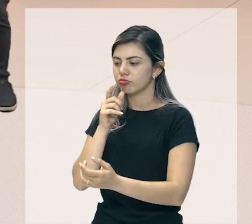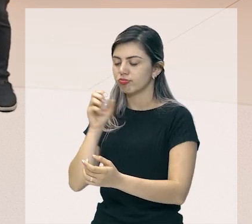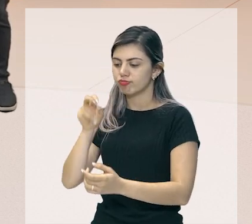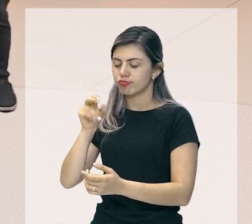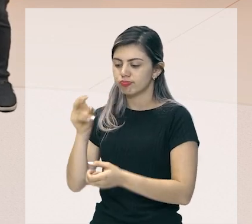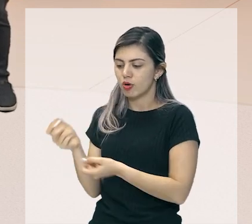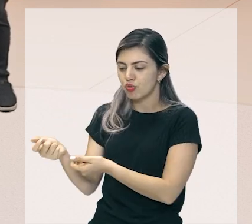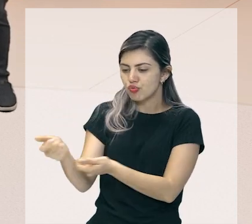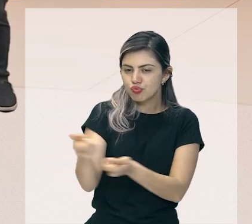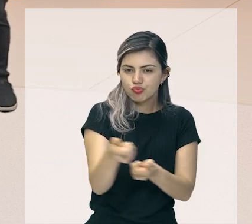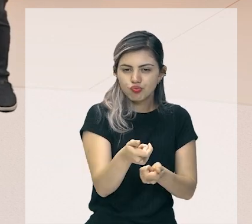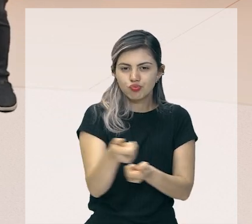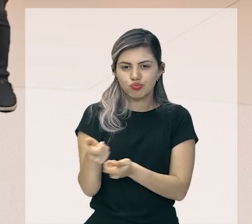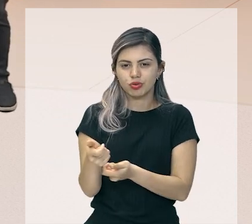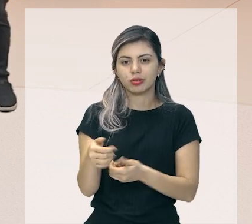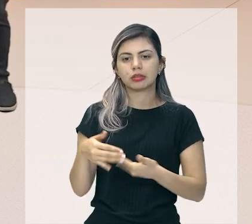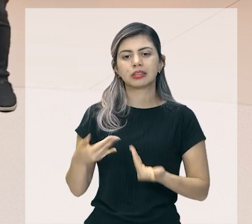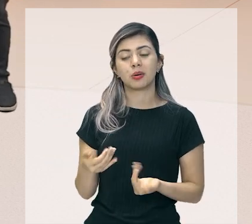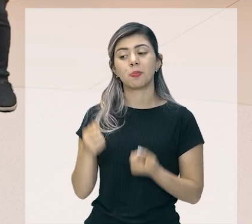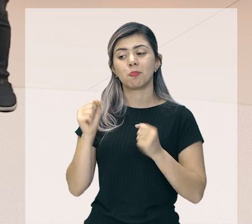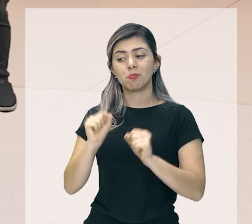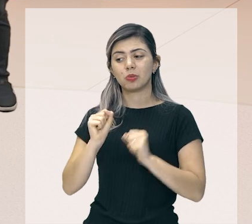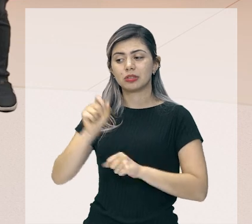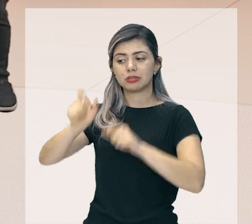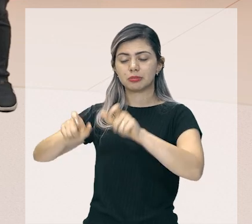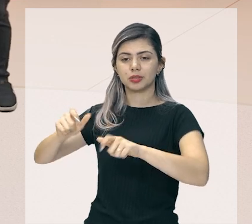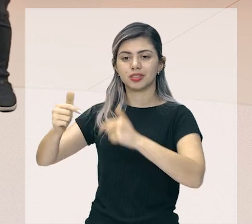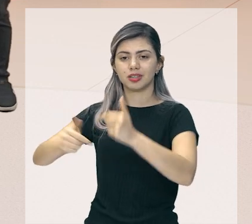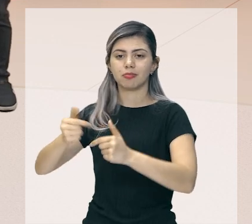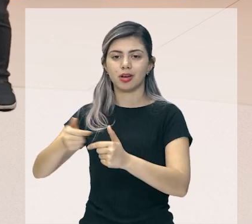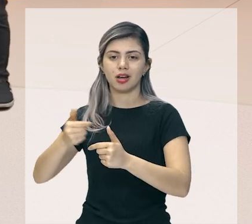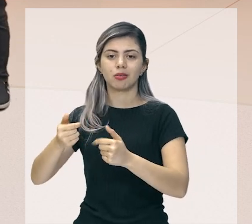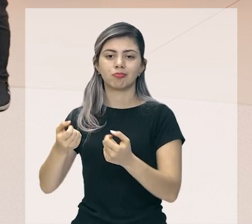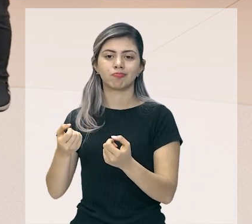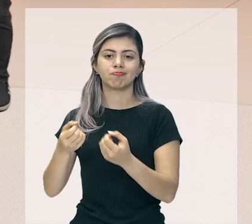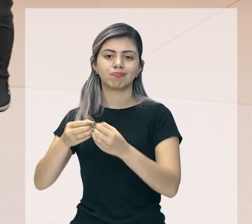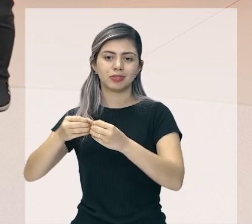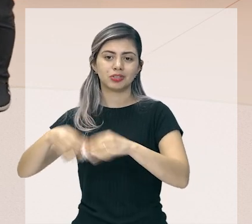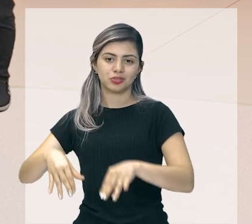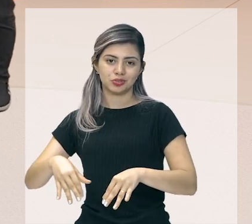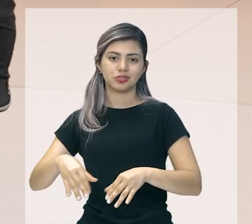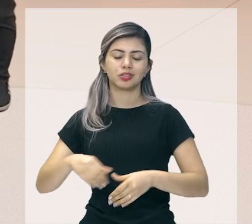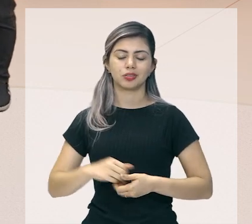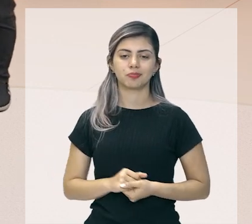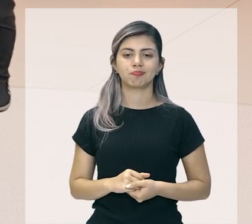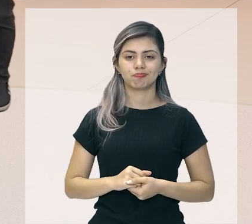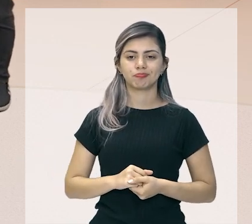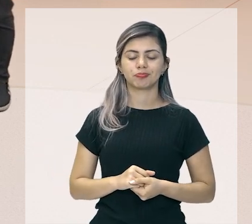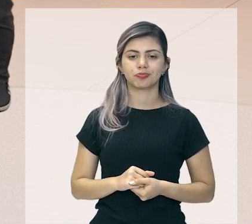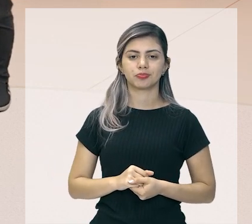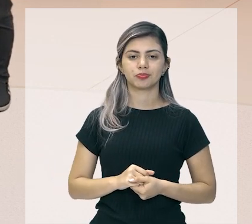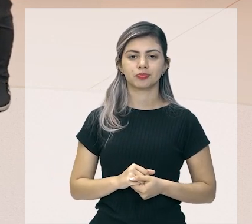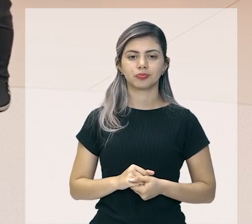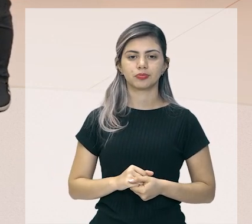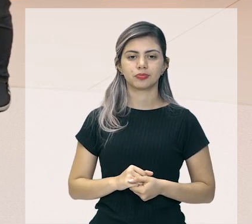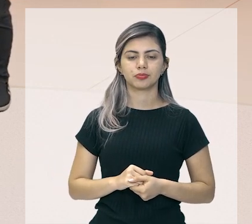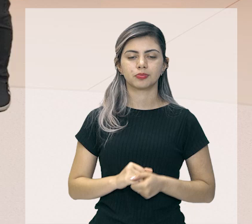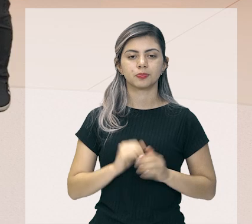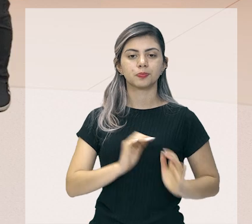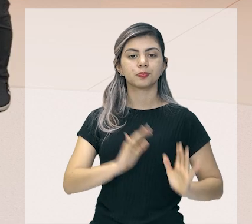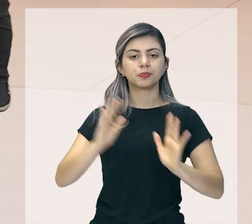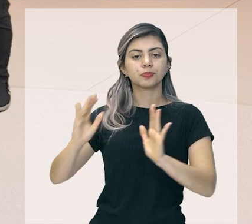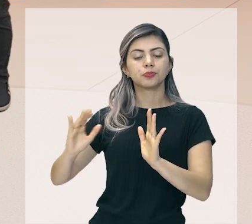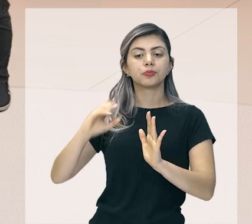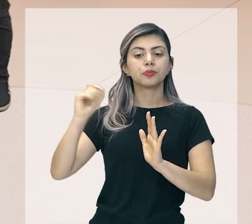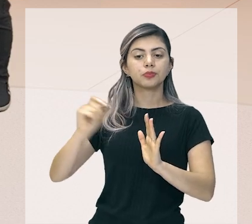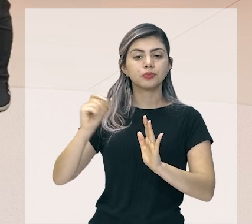contato, isso pode prejudicar as pessoas que trabalham com isso, né? E até mesmo quem consome, viu? Ainda tem esses problemas aí. Continuando, no próximo ícone